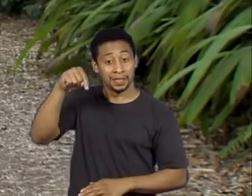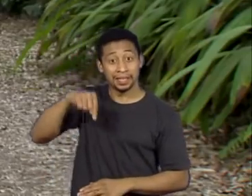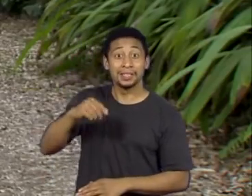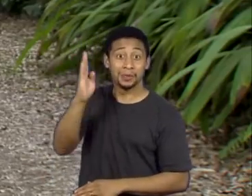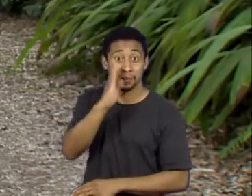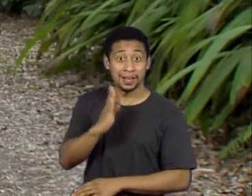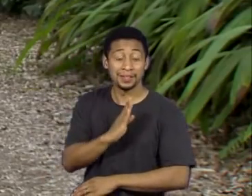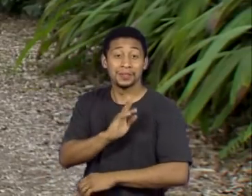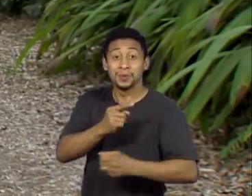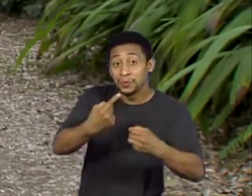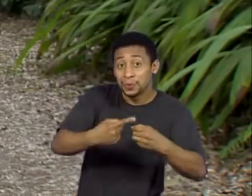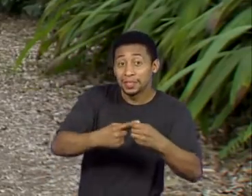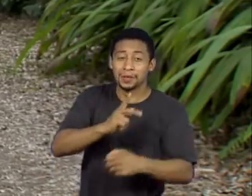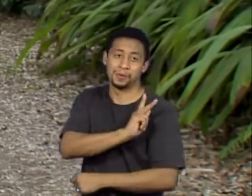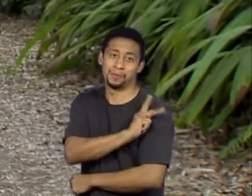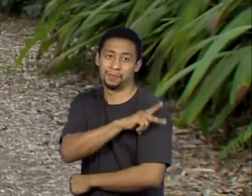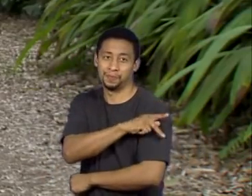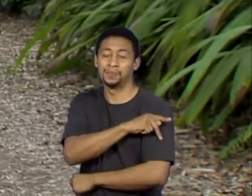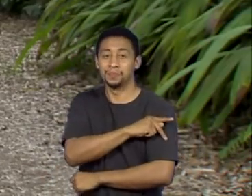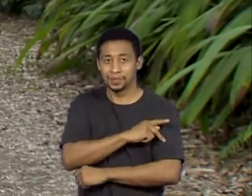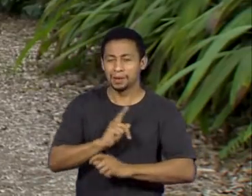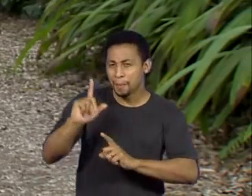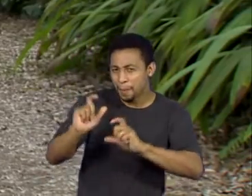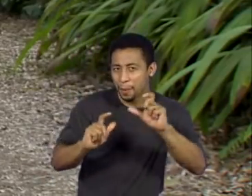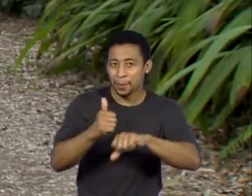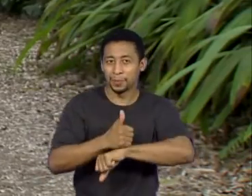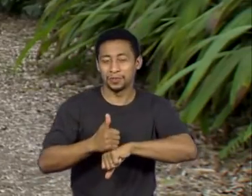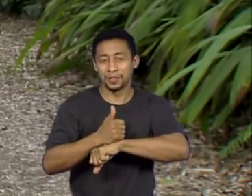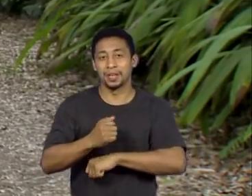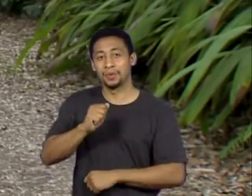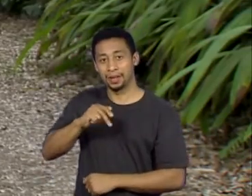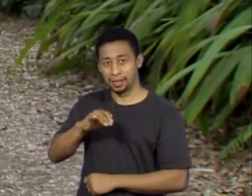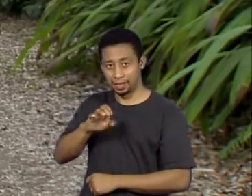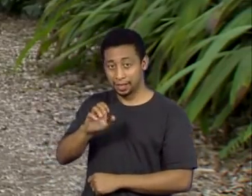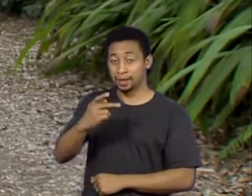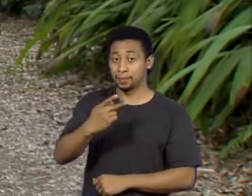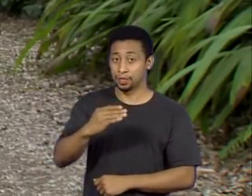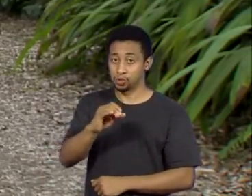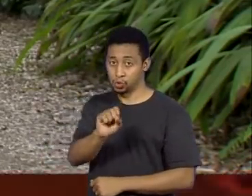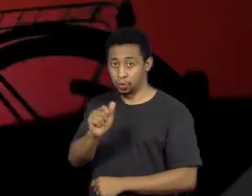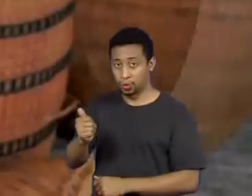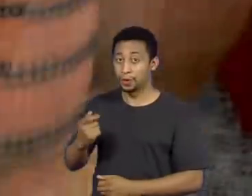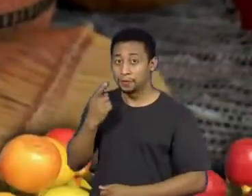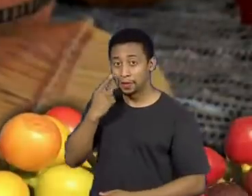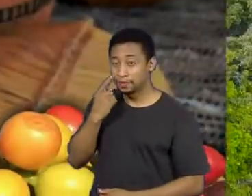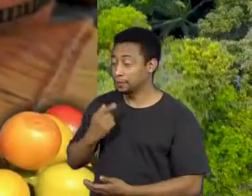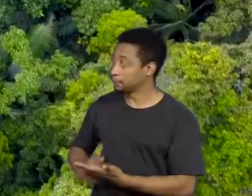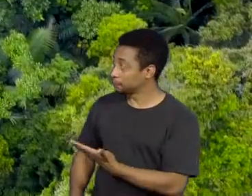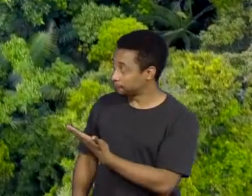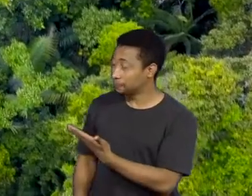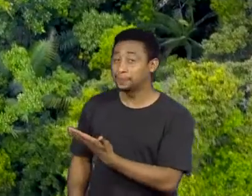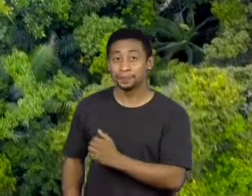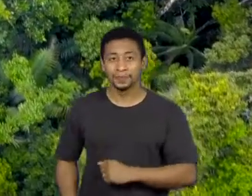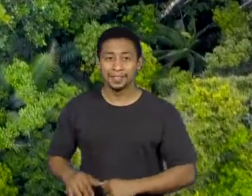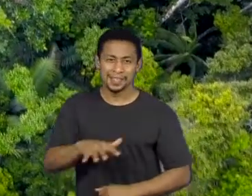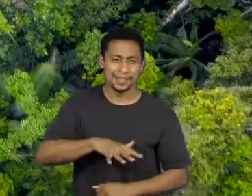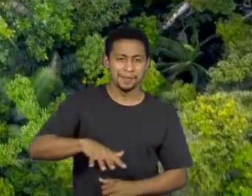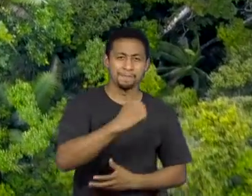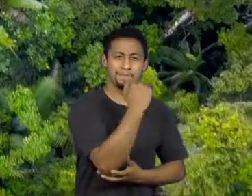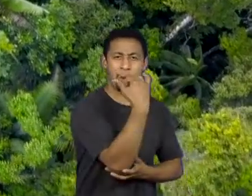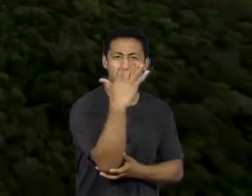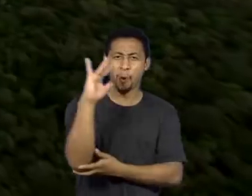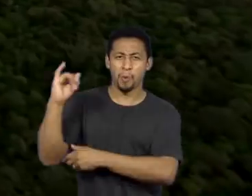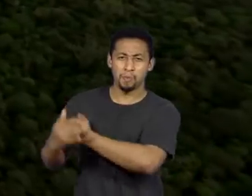do Piauí pelo fotojornalista André Pessoa. E você vai ver também: a maior